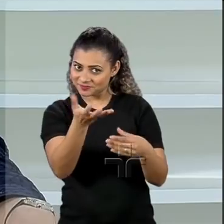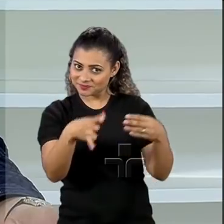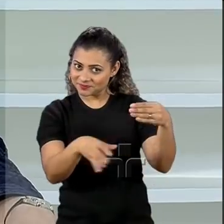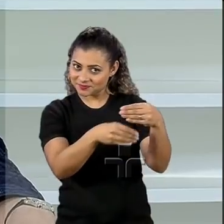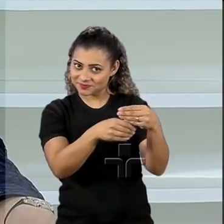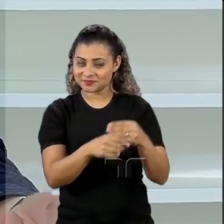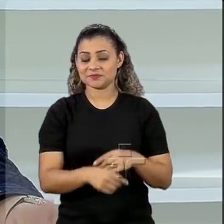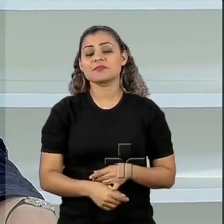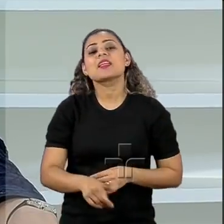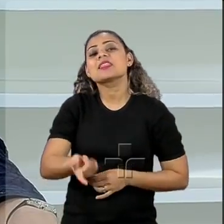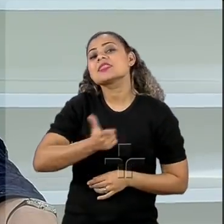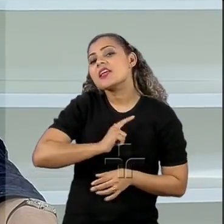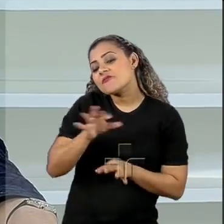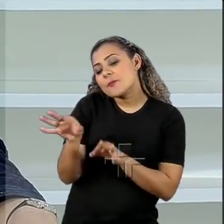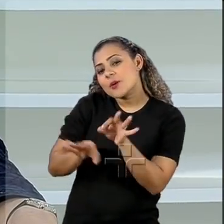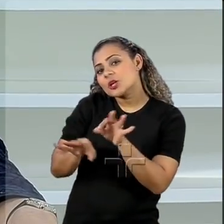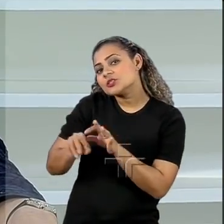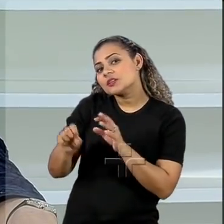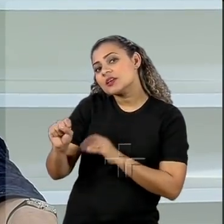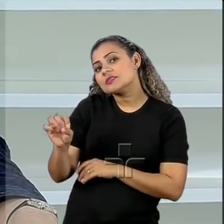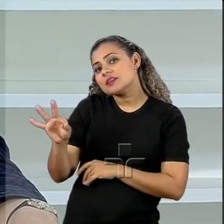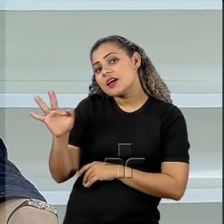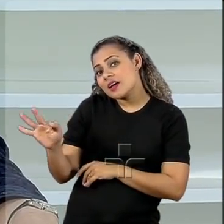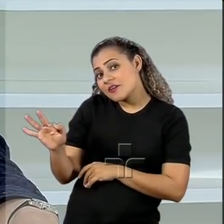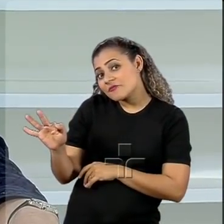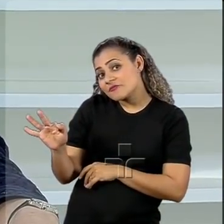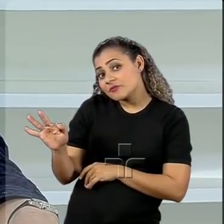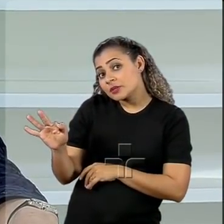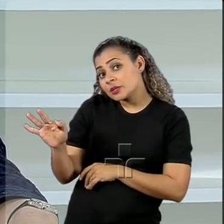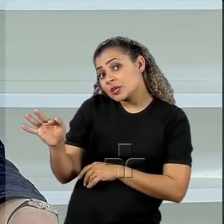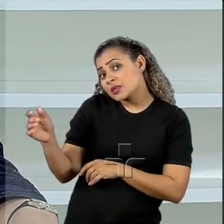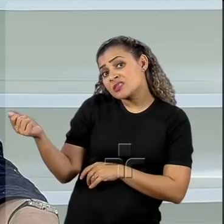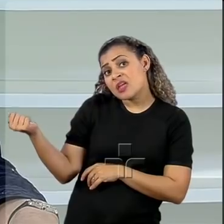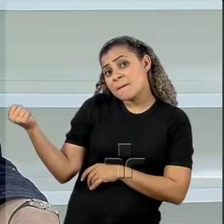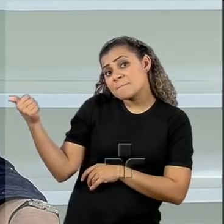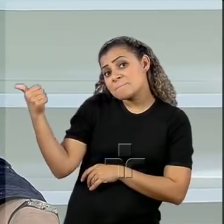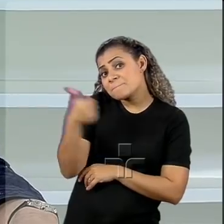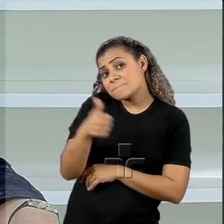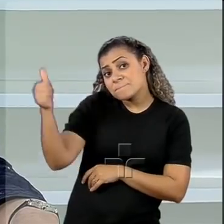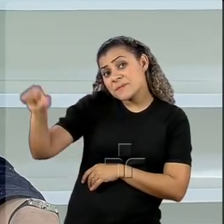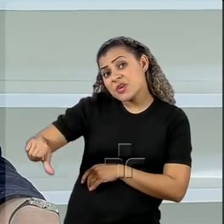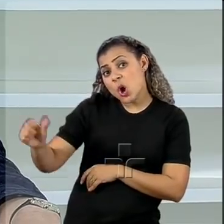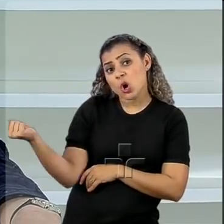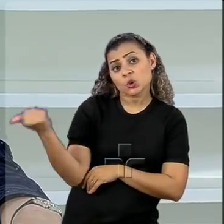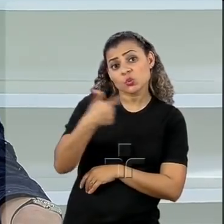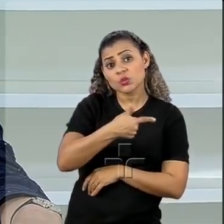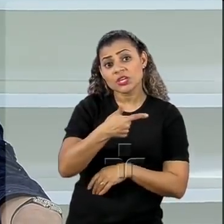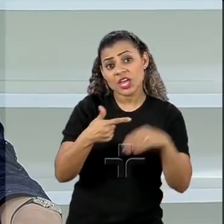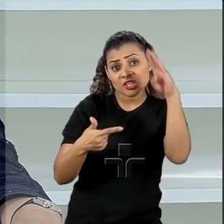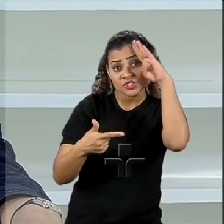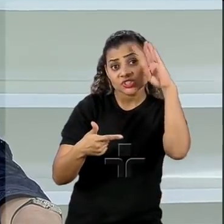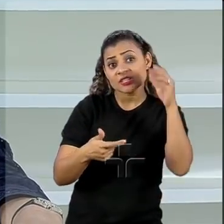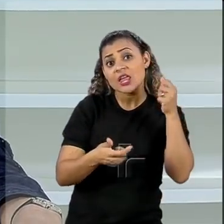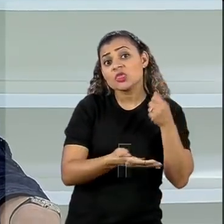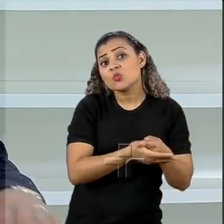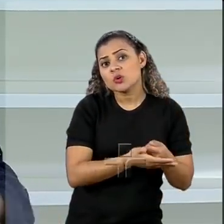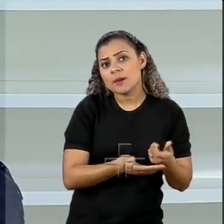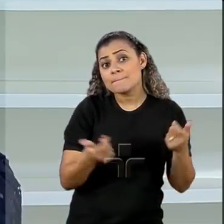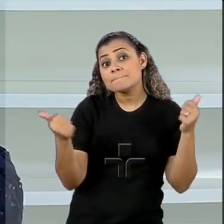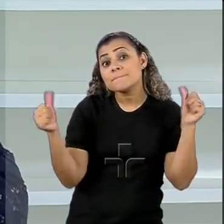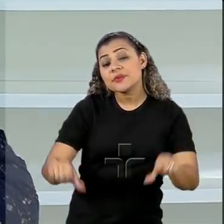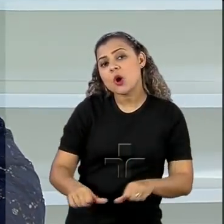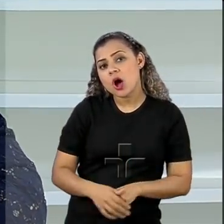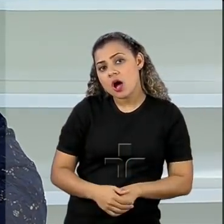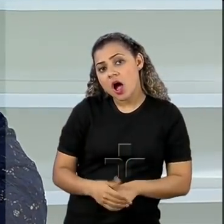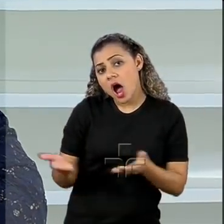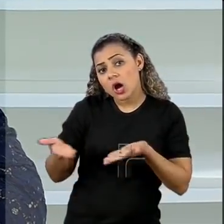que foi elaborado pelo Supremo Tribunal Federal está pior do que a Aloman da ditadura, porque está cheio de